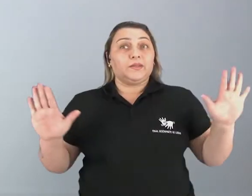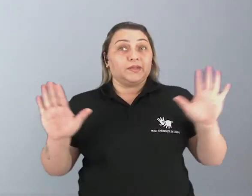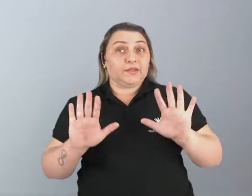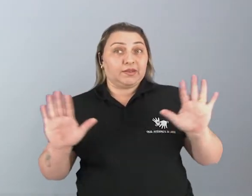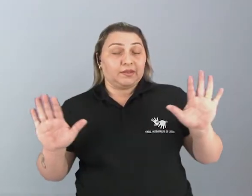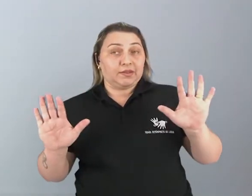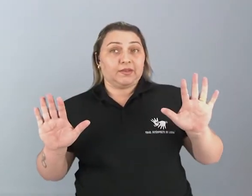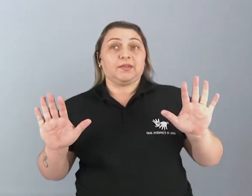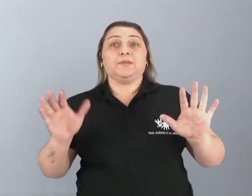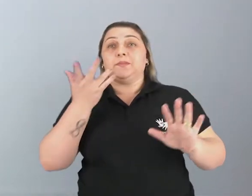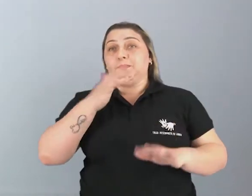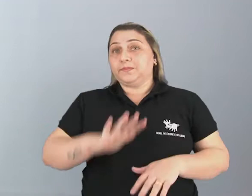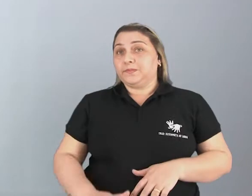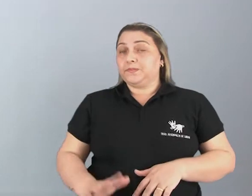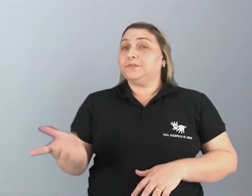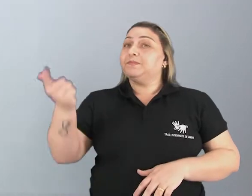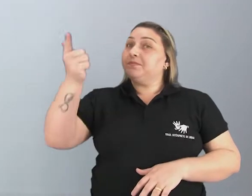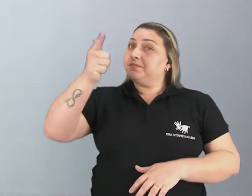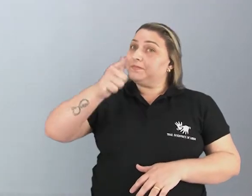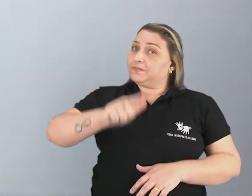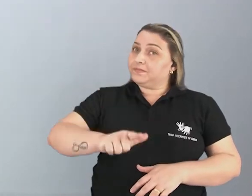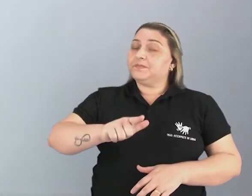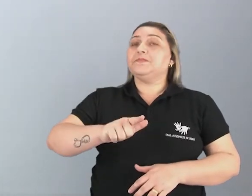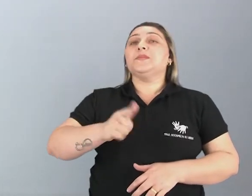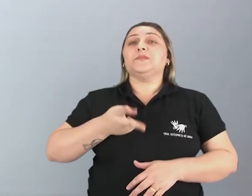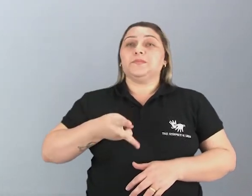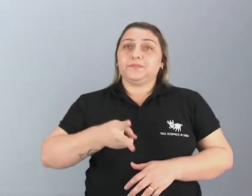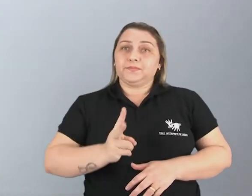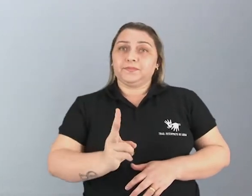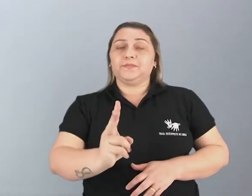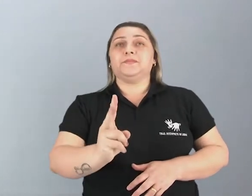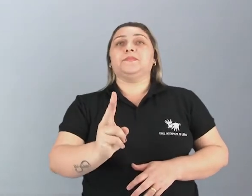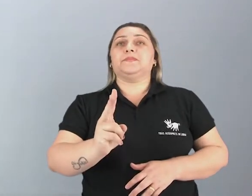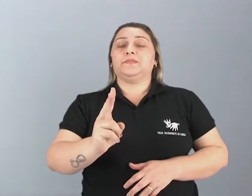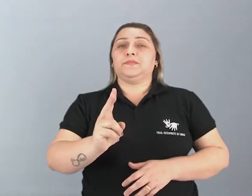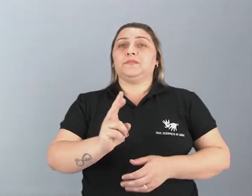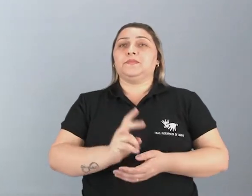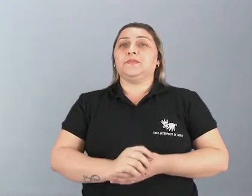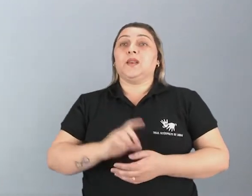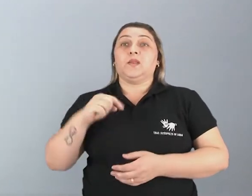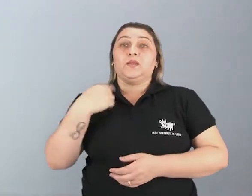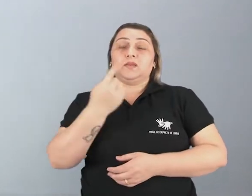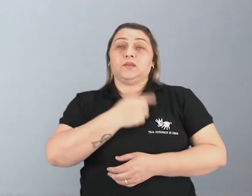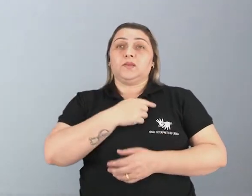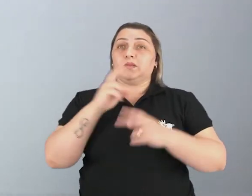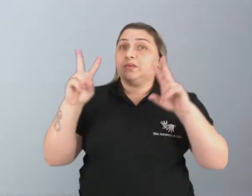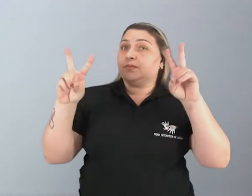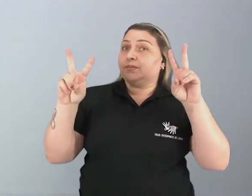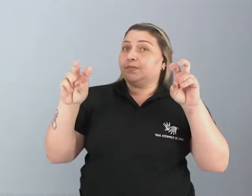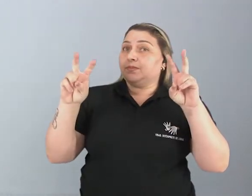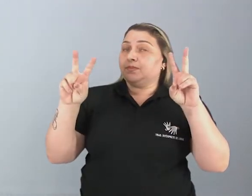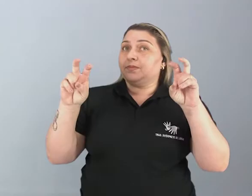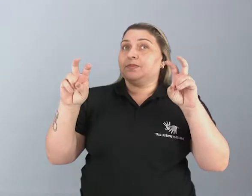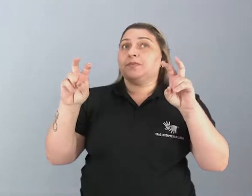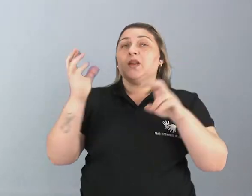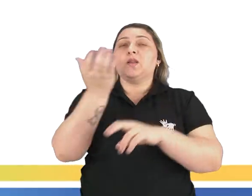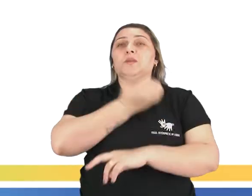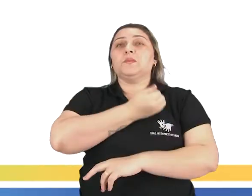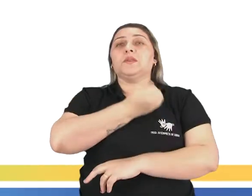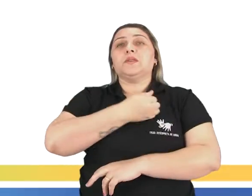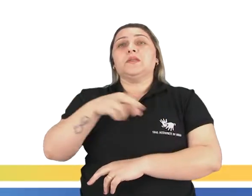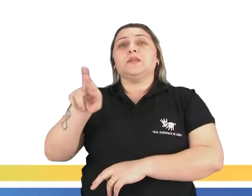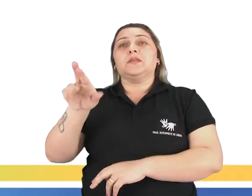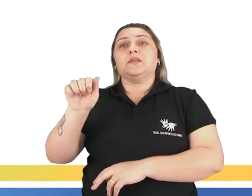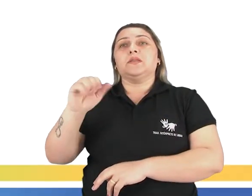Olá, crianças! Estamos de volta para dar continuidade ao nosso assunto sobre